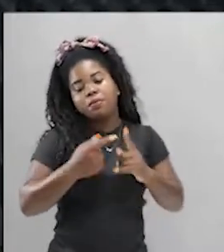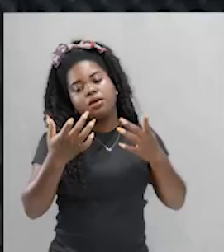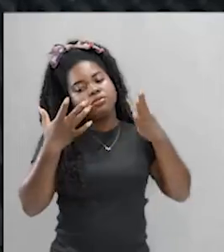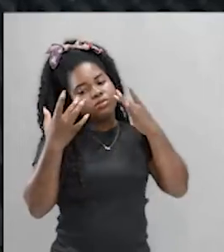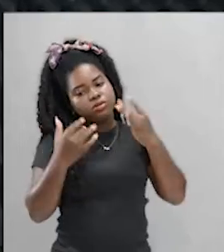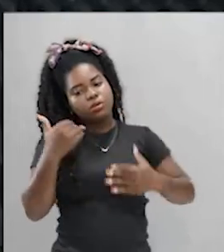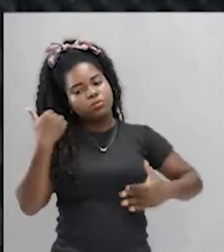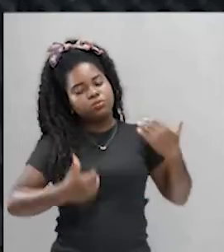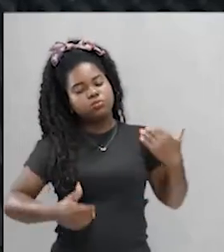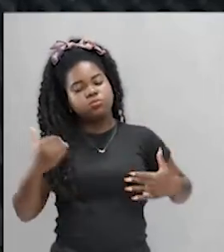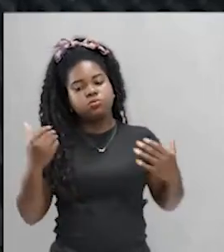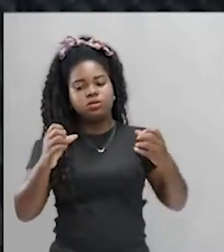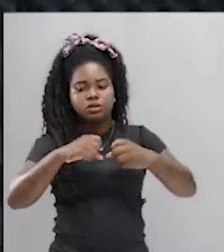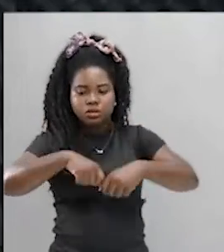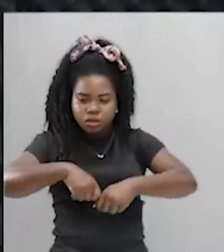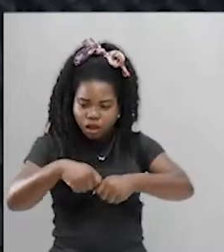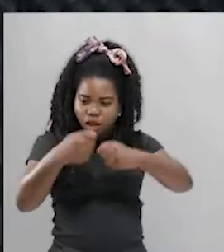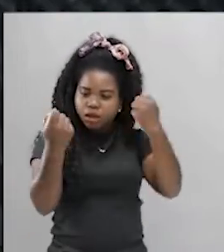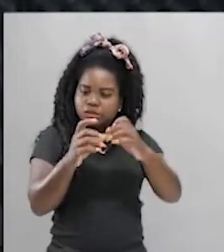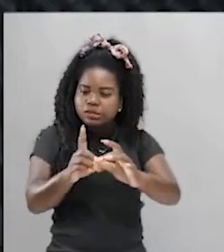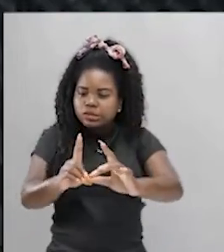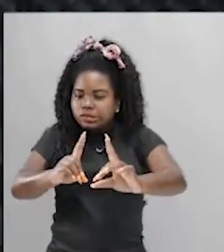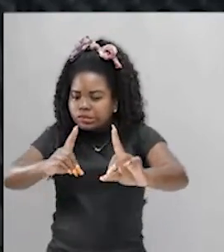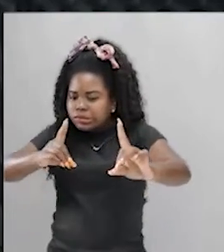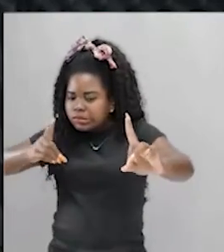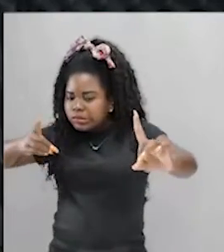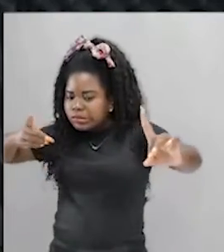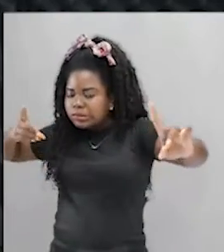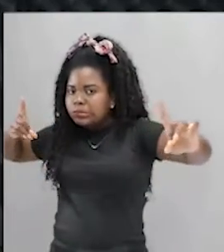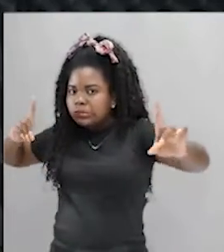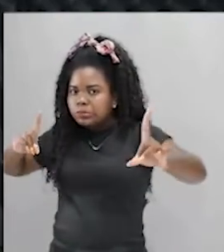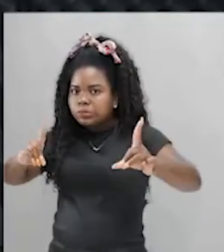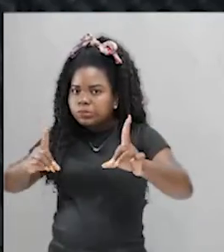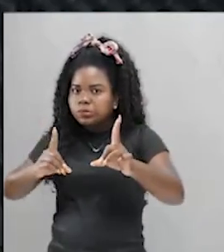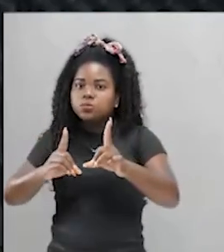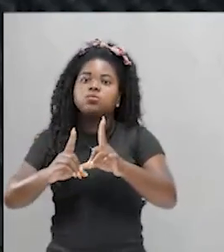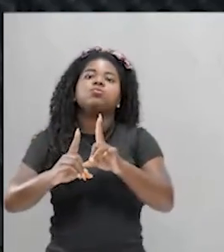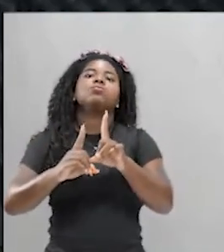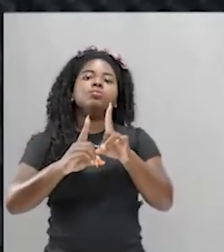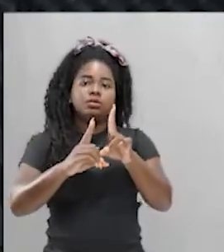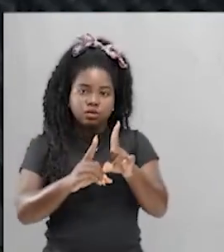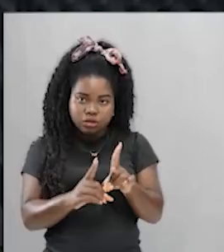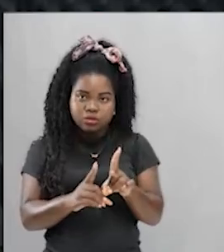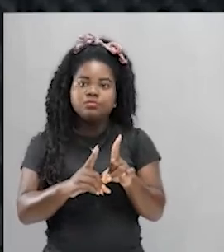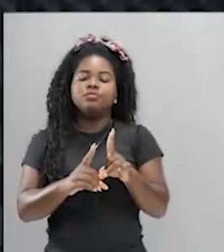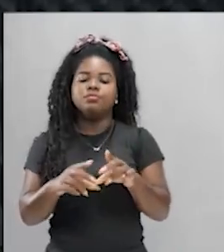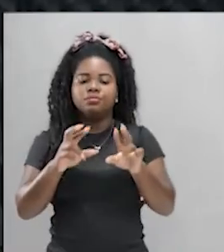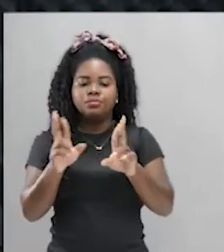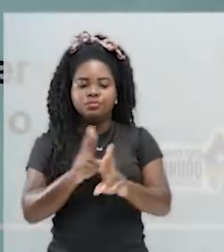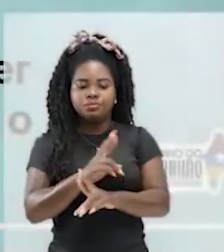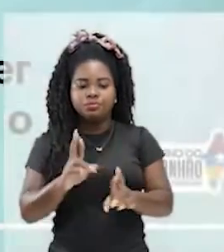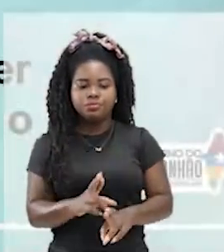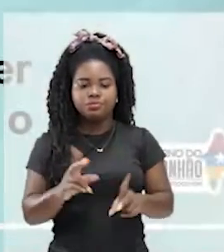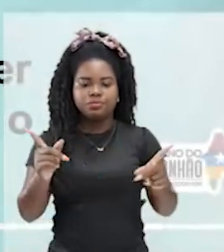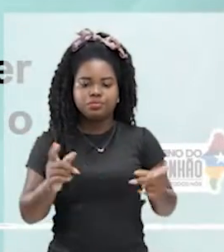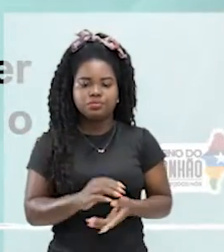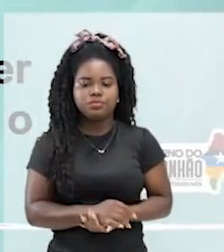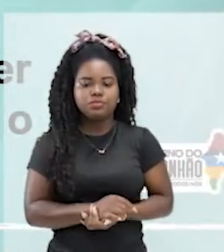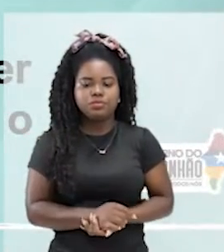físico. E aí ele quebra com esse distanciamento. Ele aproxima os dois. E as relações são completamente diferentes.